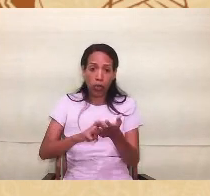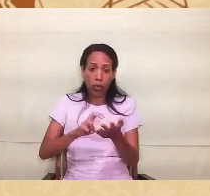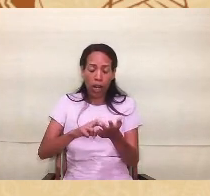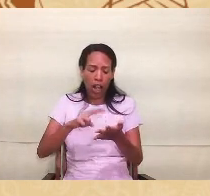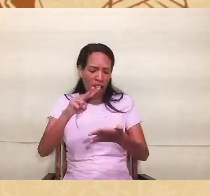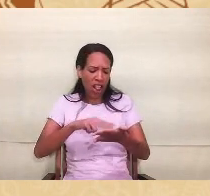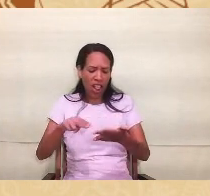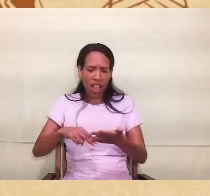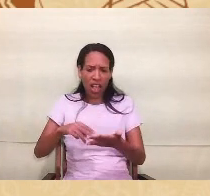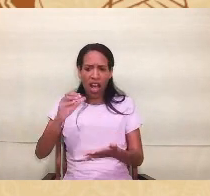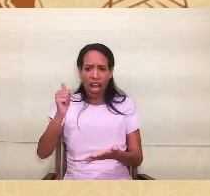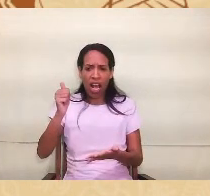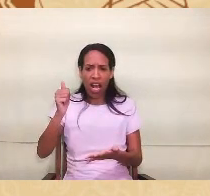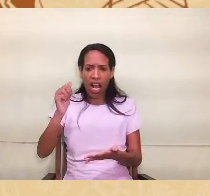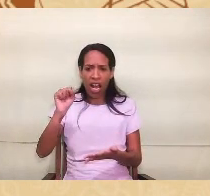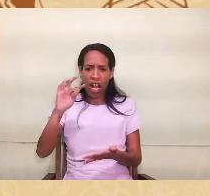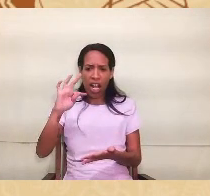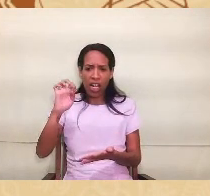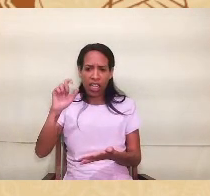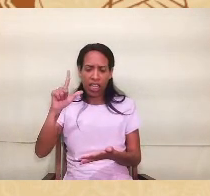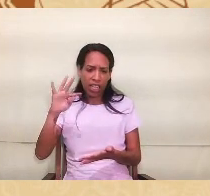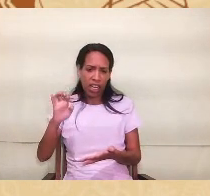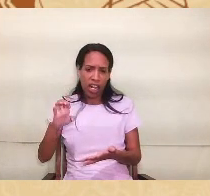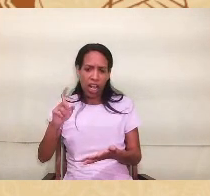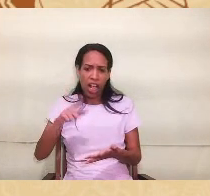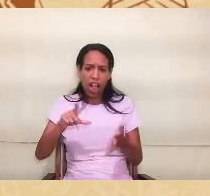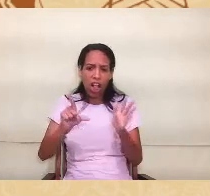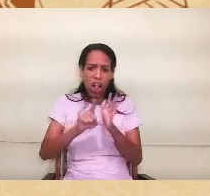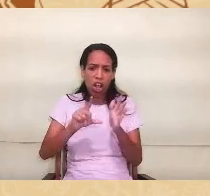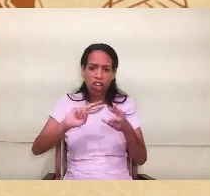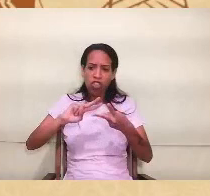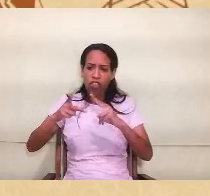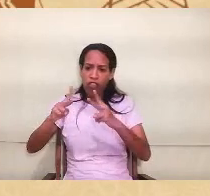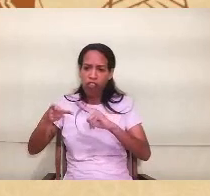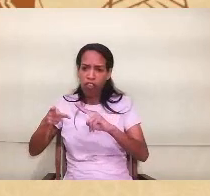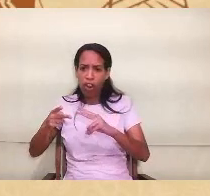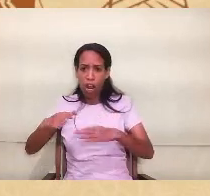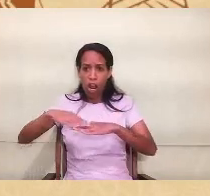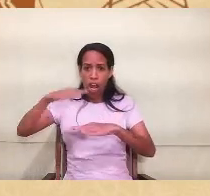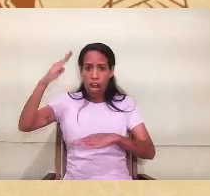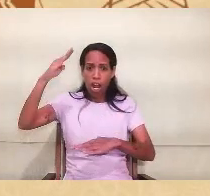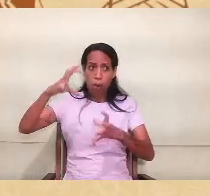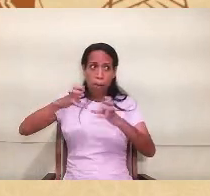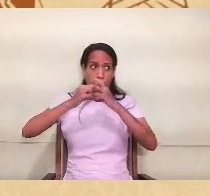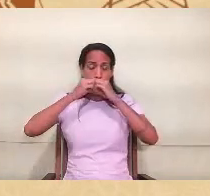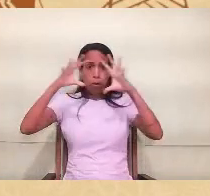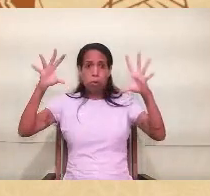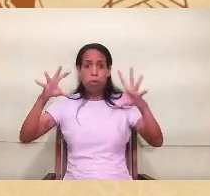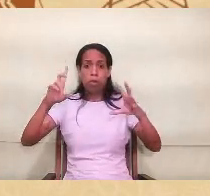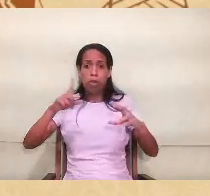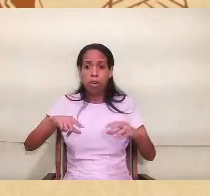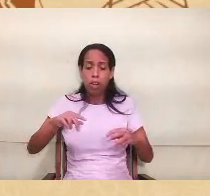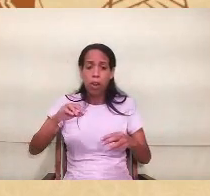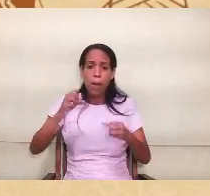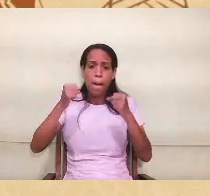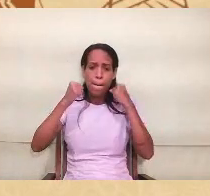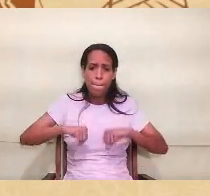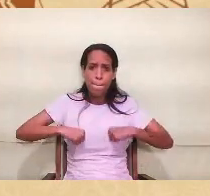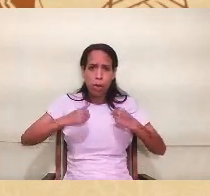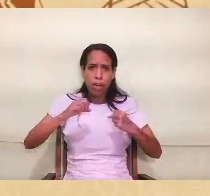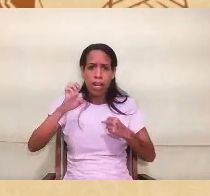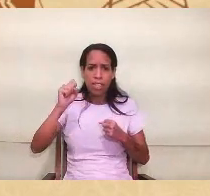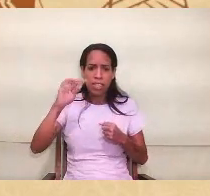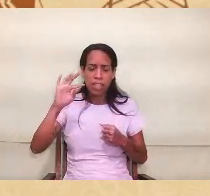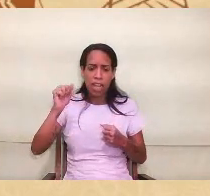Kastler falando dessa lógica diferente dos guaranis, que é de autoimplosão do poder estatal, né? O